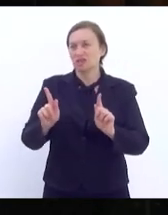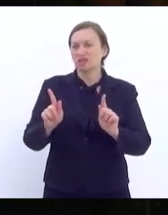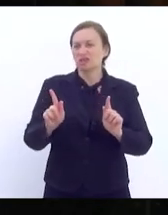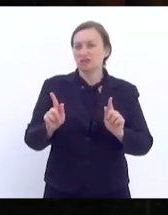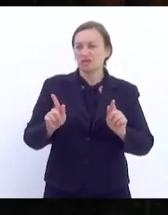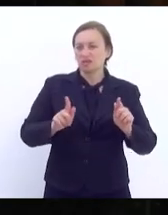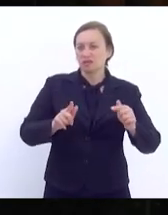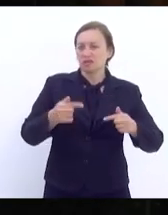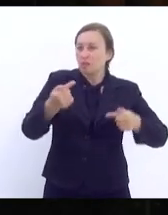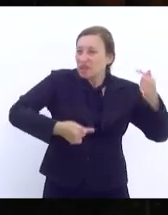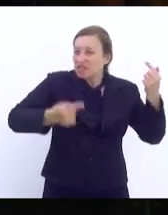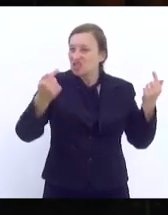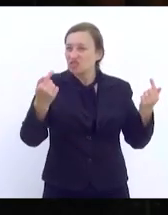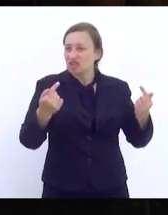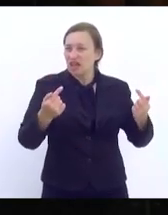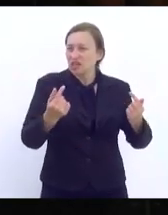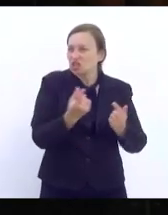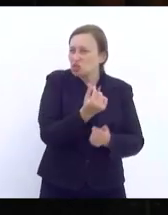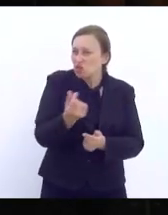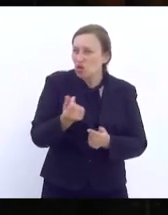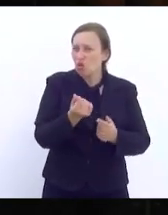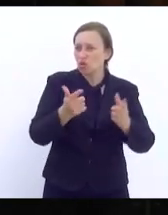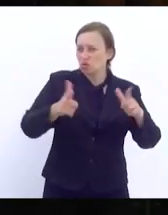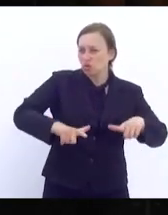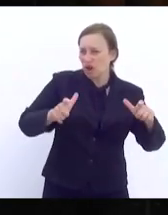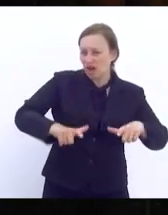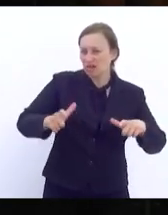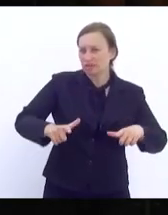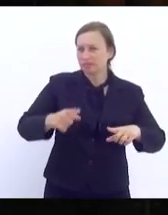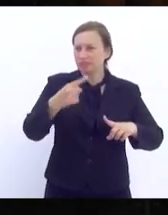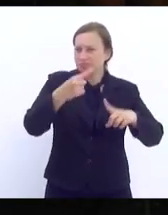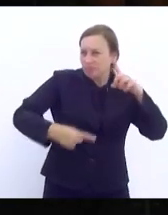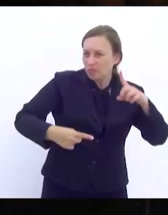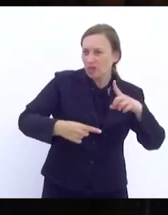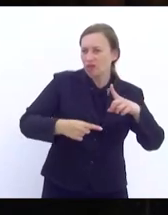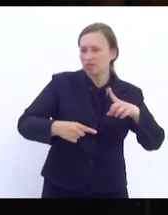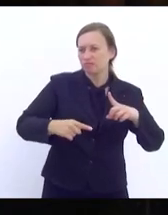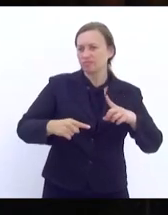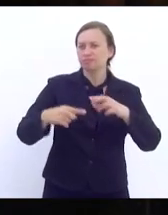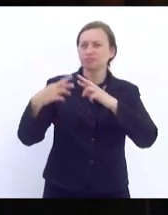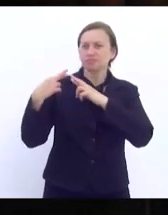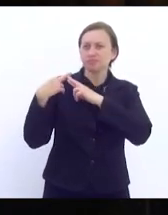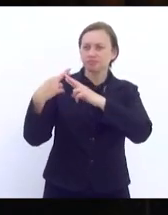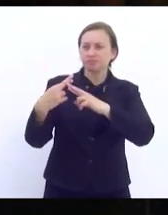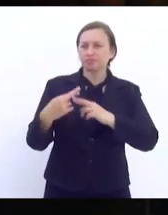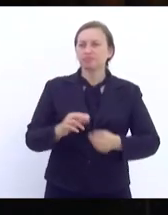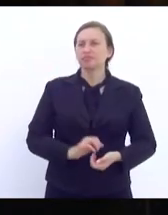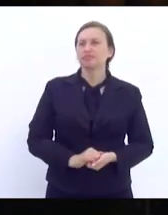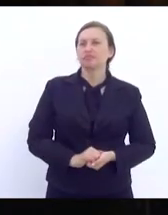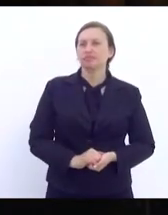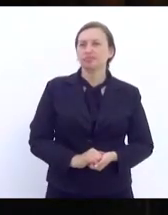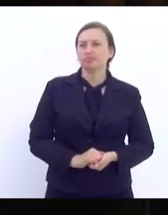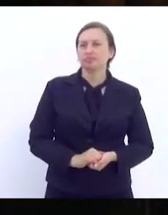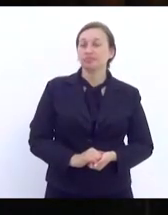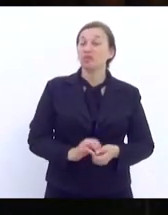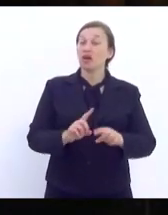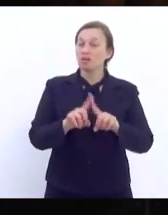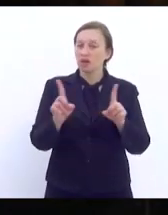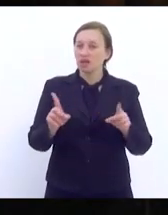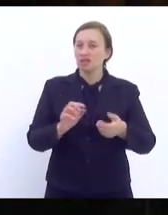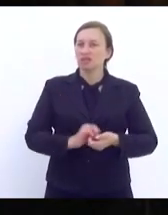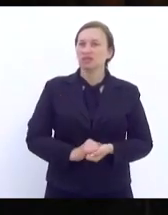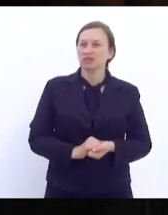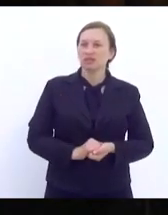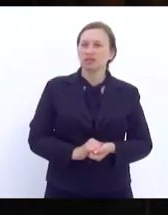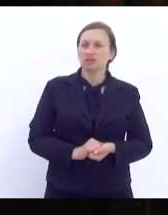serciada porque o porto tem dono tem submissão e não é autoridade Portuária mais do que